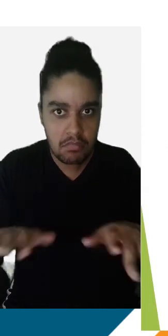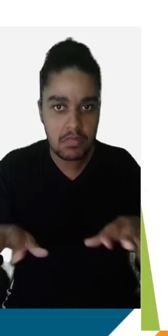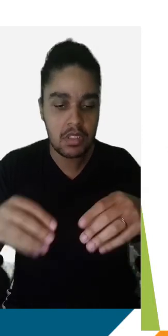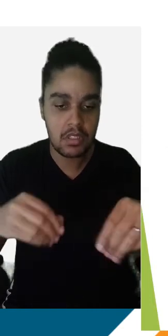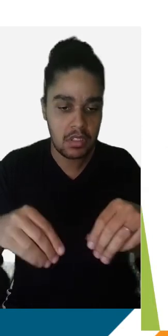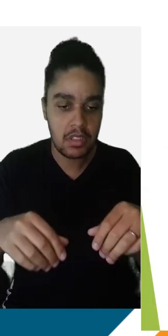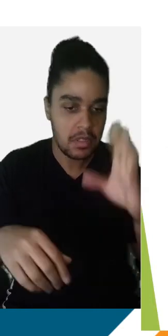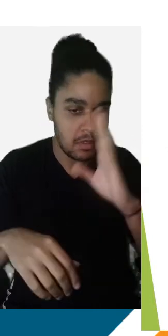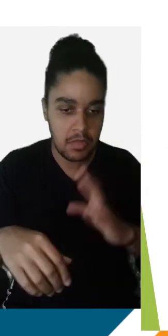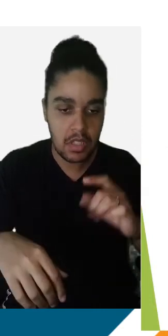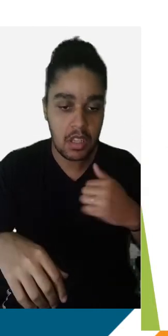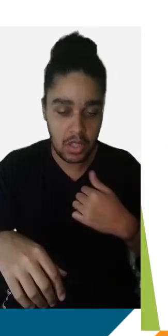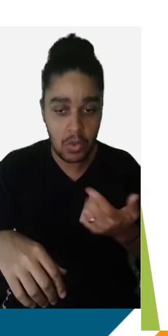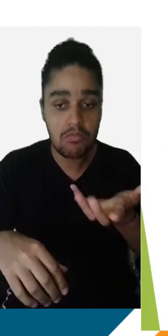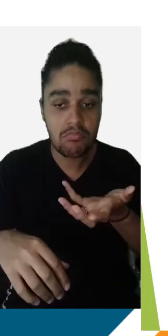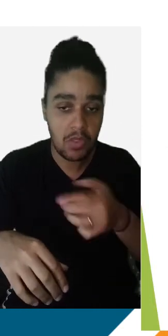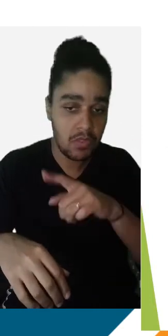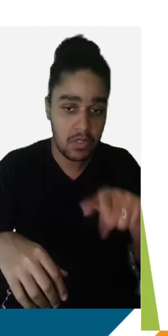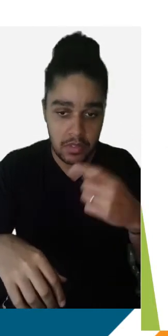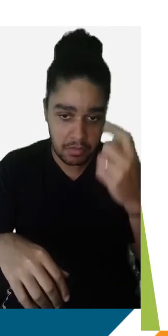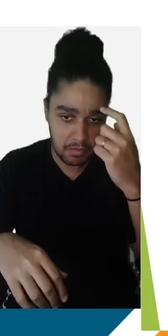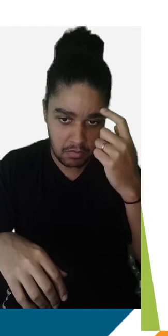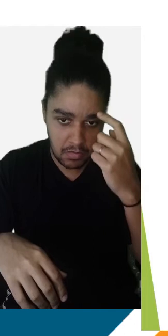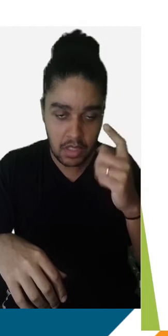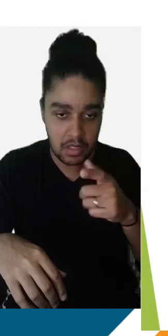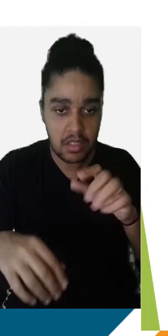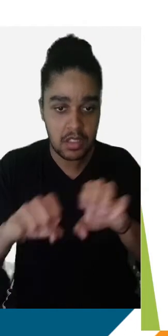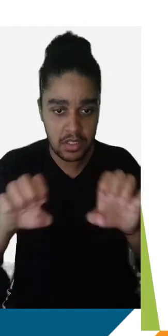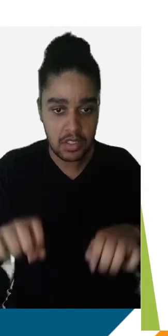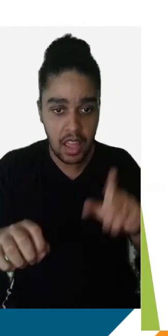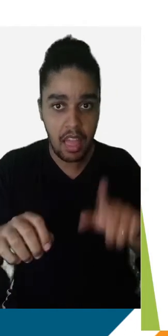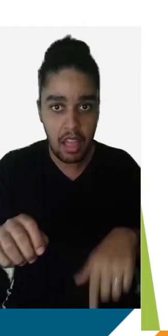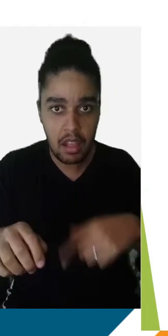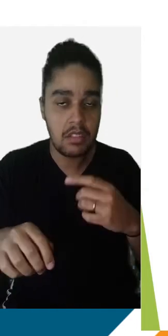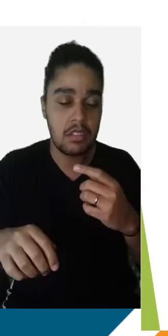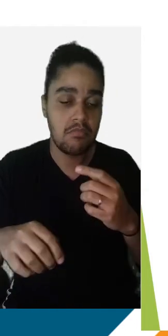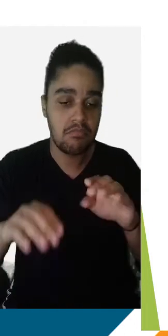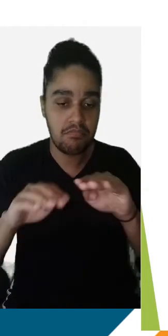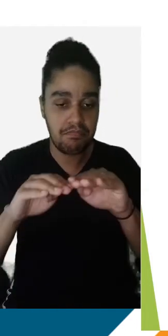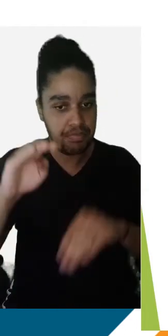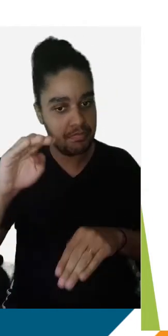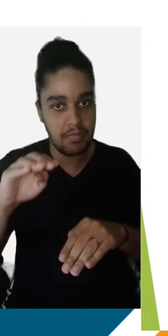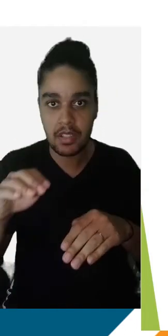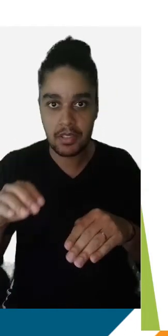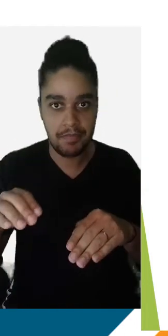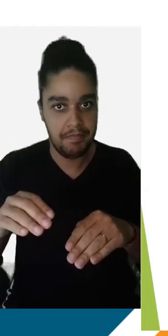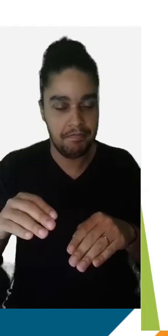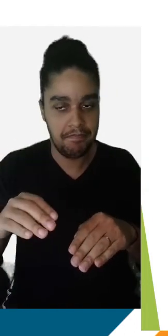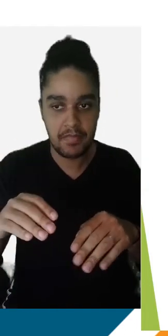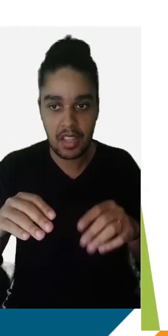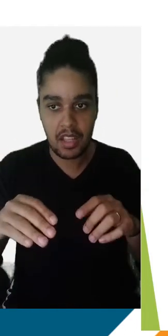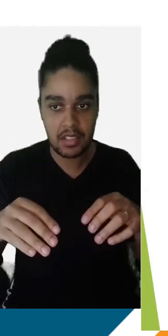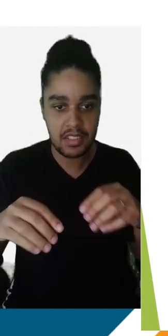No Brasil, eu quero que você tenha em mente que essa estrutura fundiária é extremamente desigual, tá? Nós